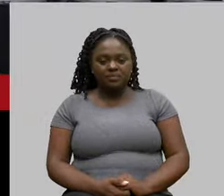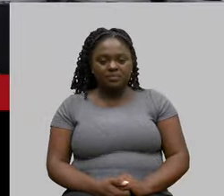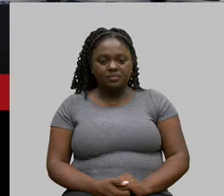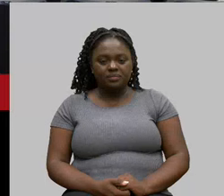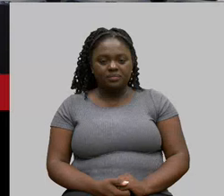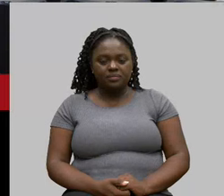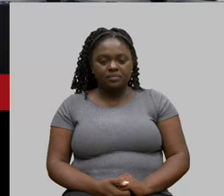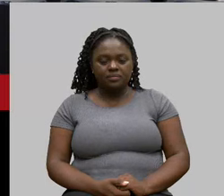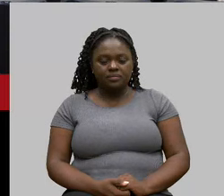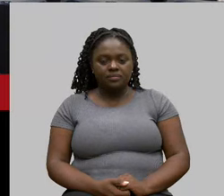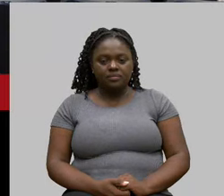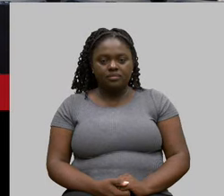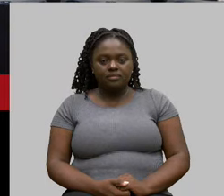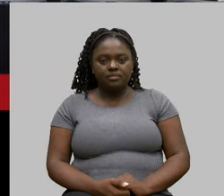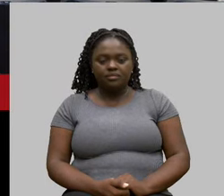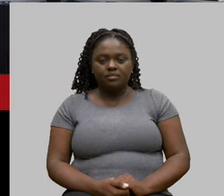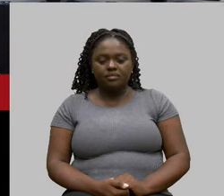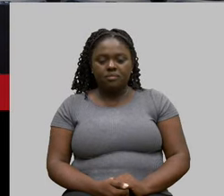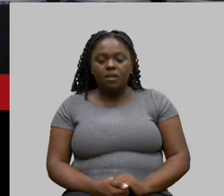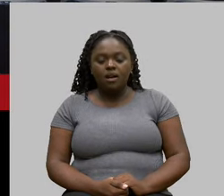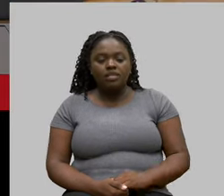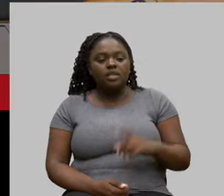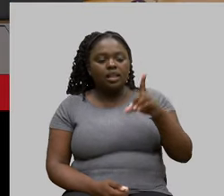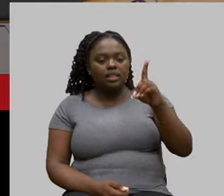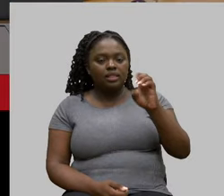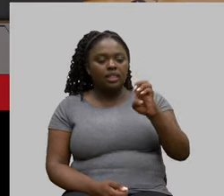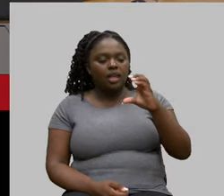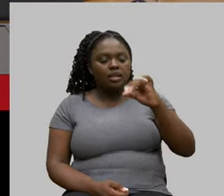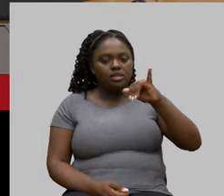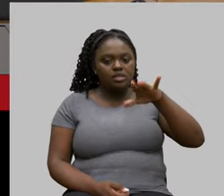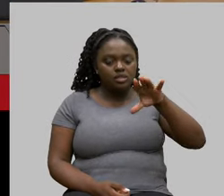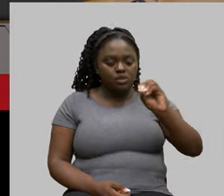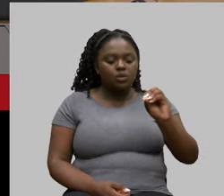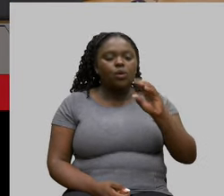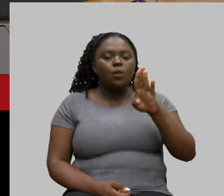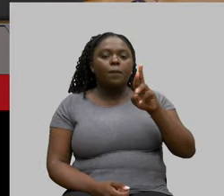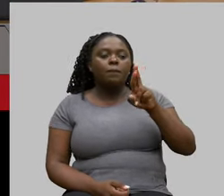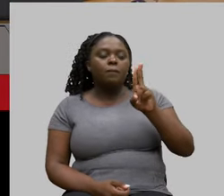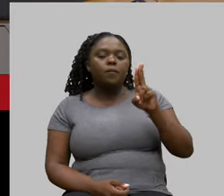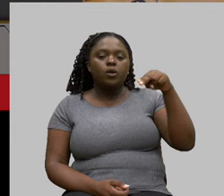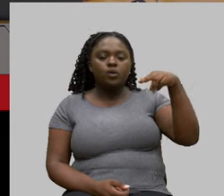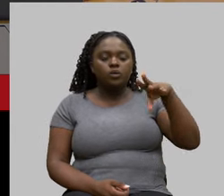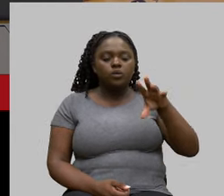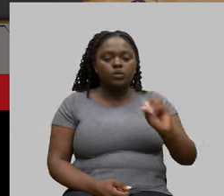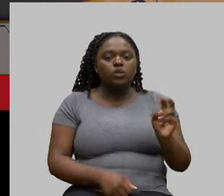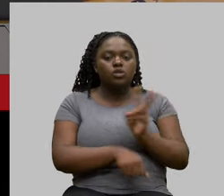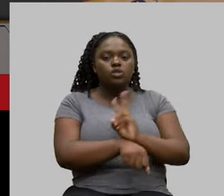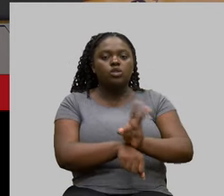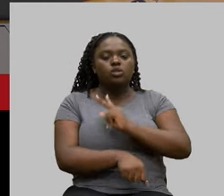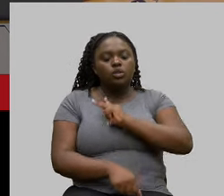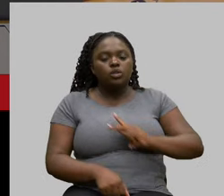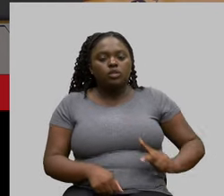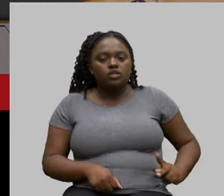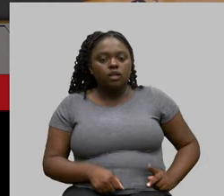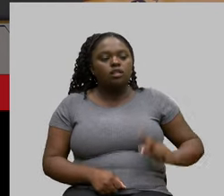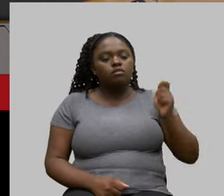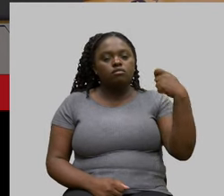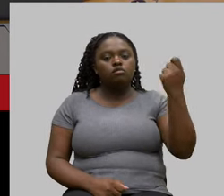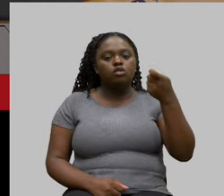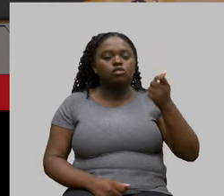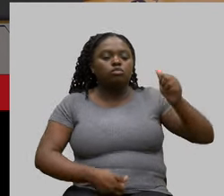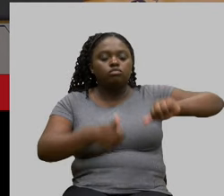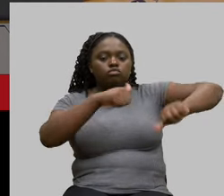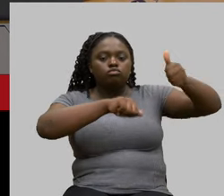hein dcio Bruno Lopes diretor presidente da associação dos auditores fiscais da Receita